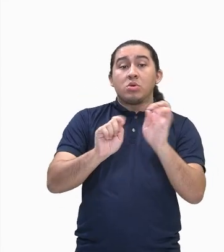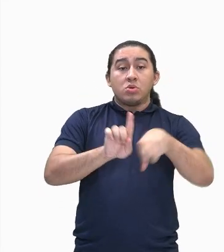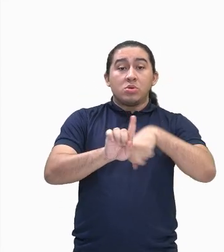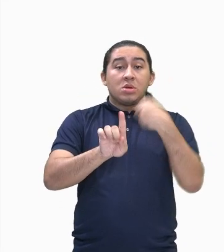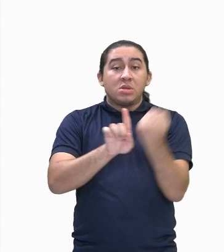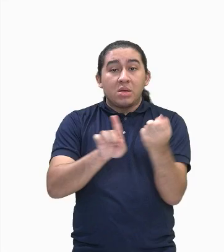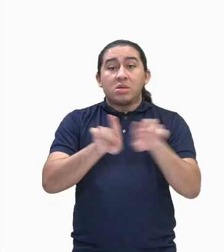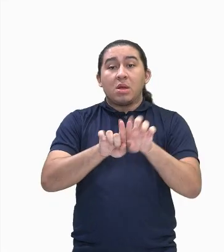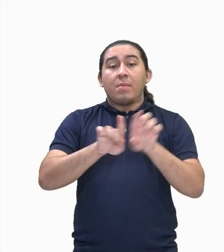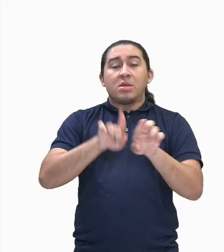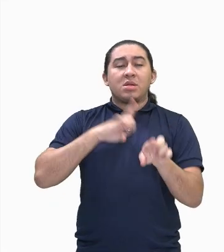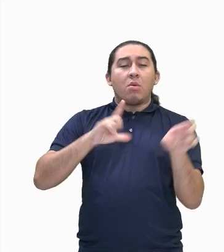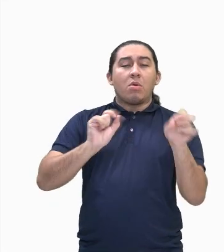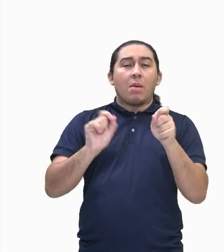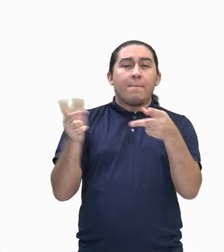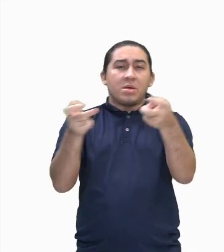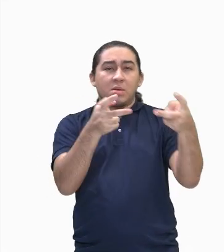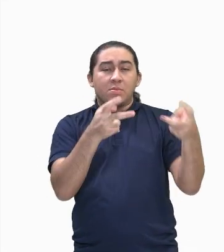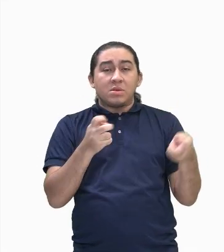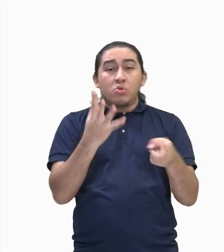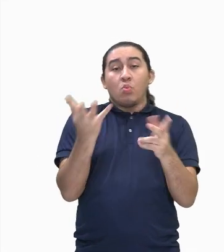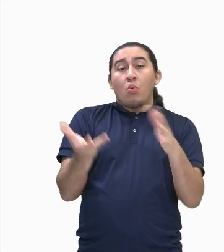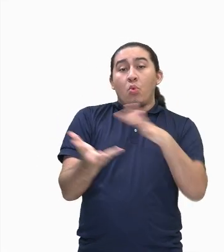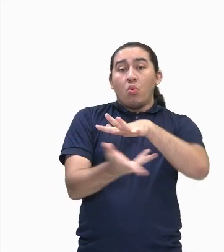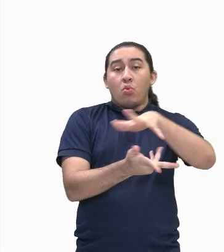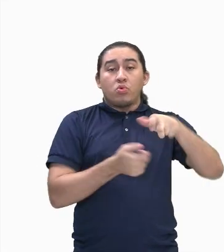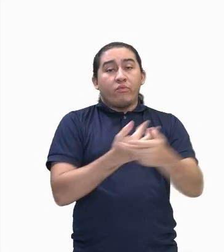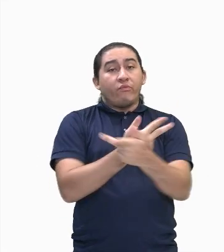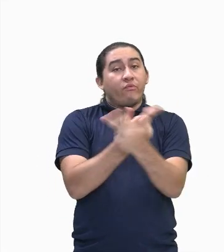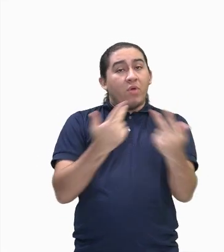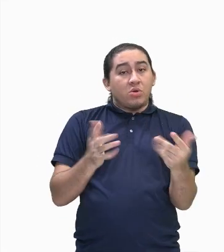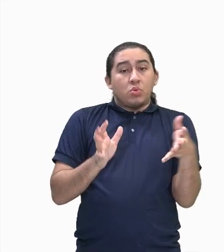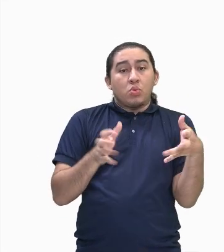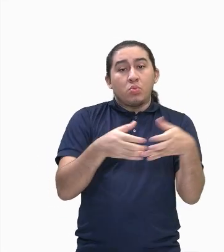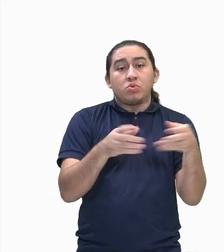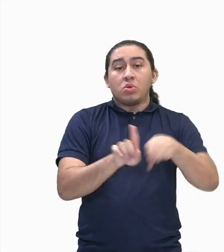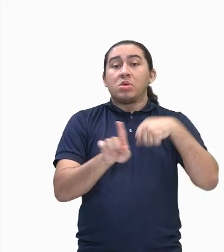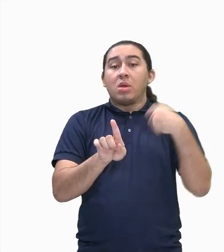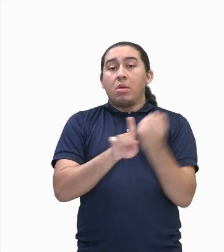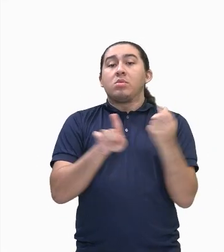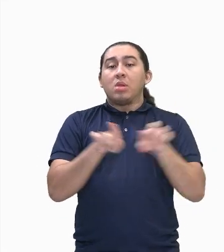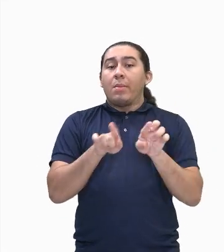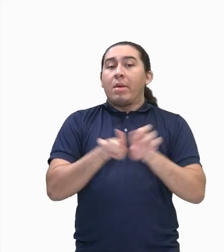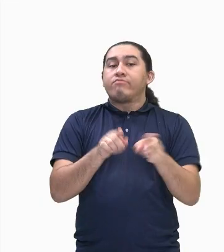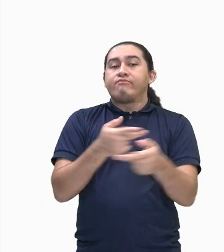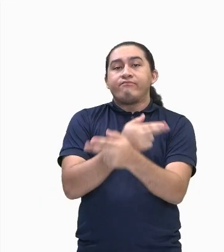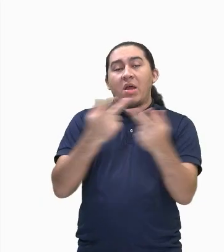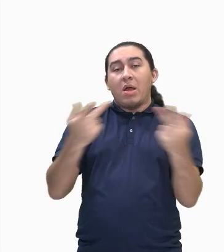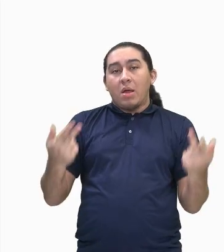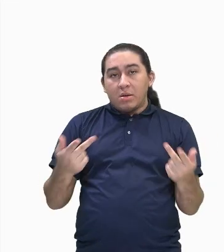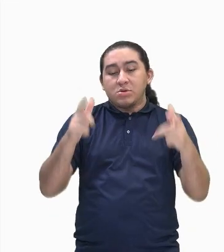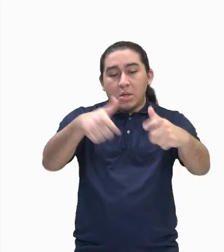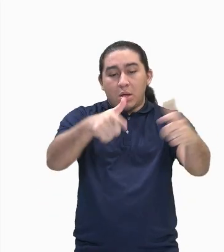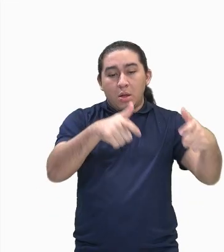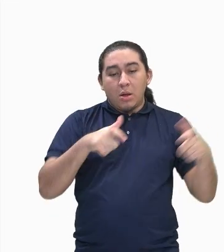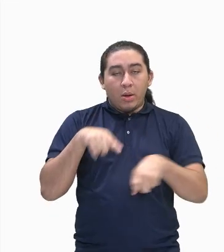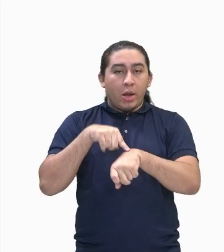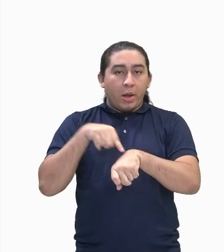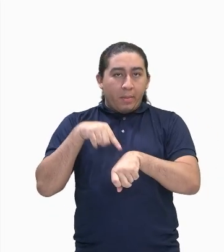que carrega visões do mundo de diferentes grupos sociais, de diferentes tempos e lugares.